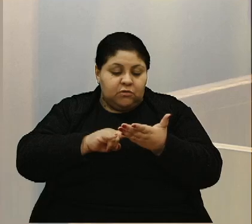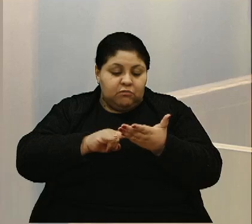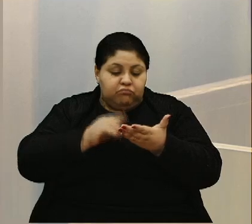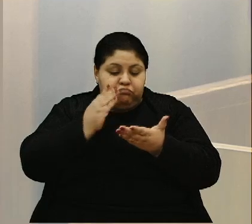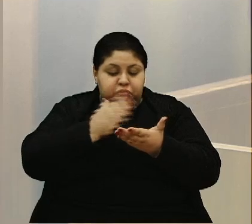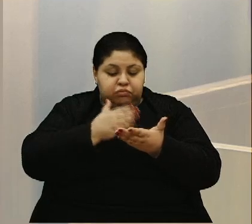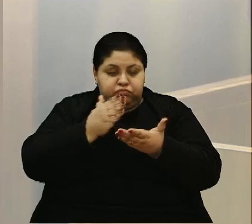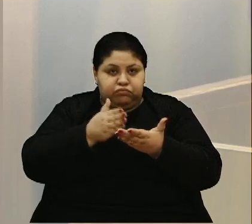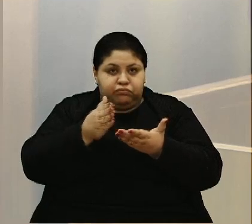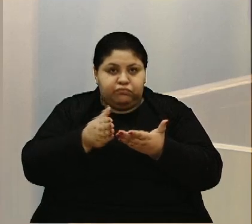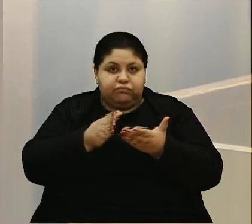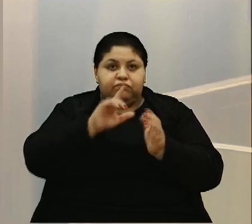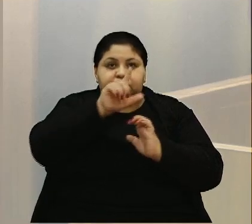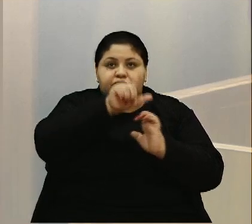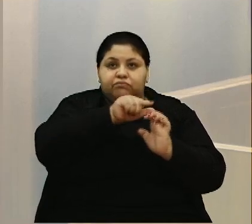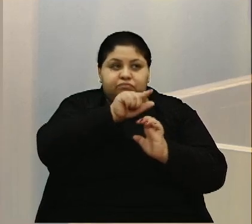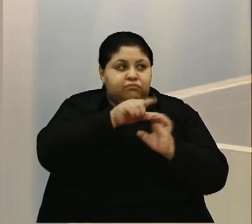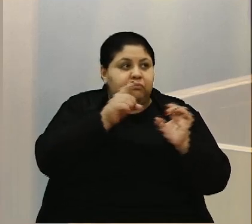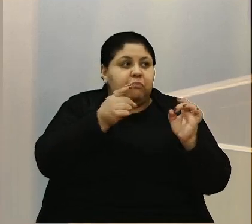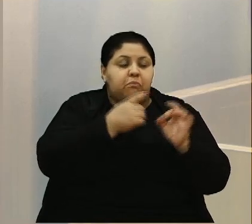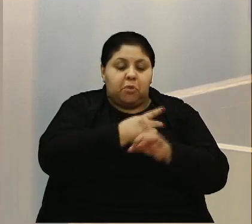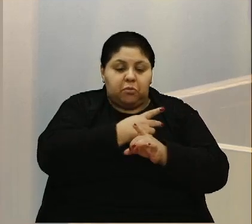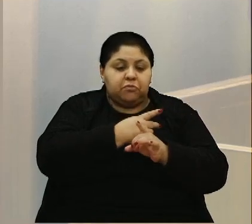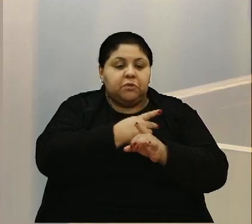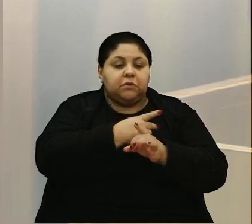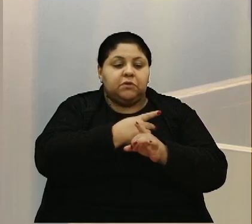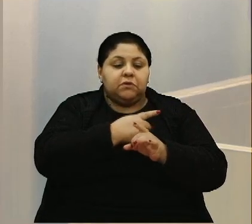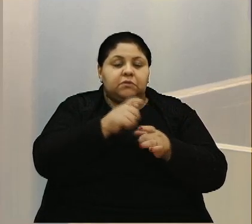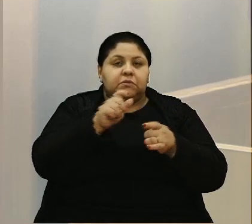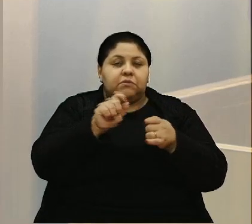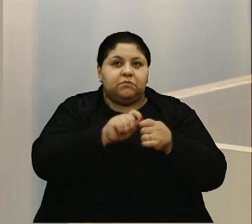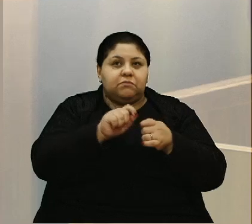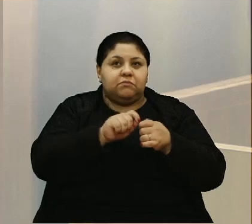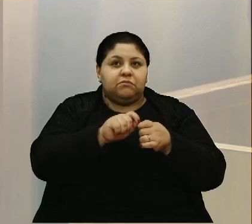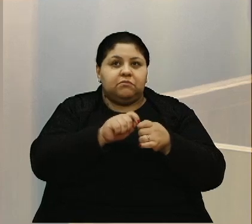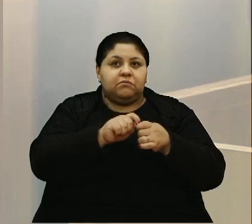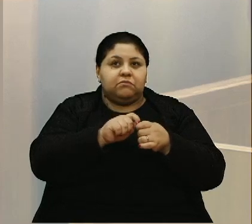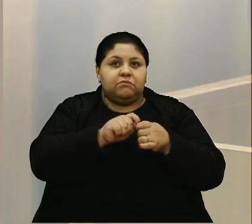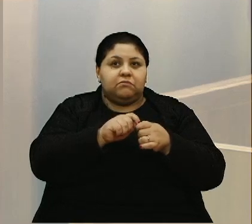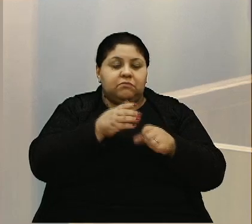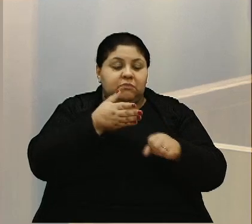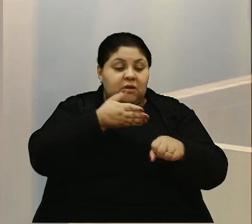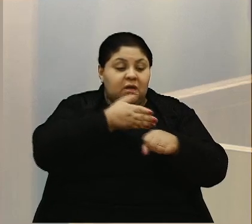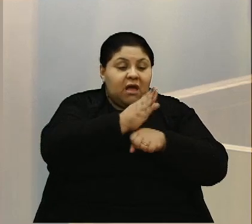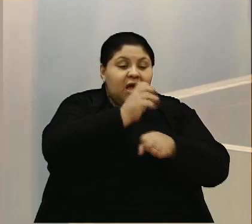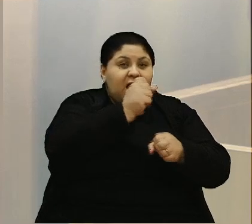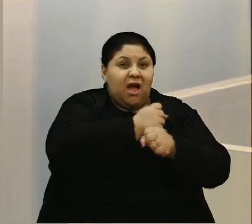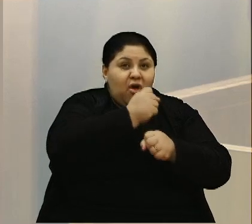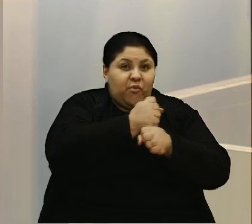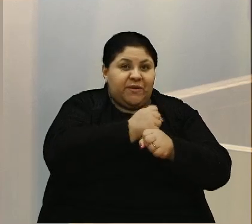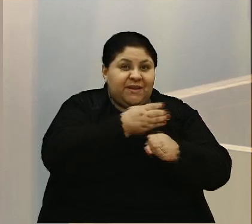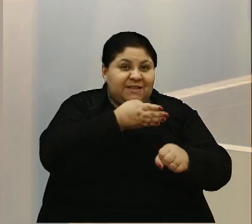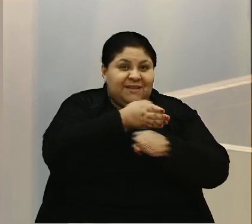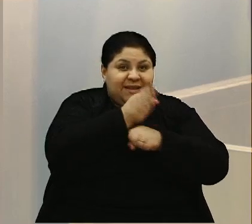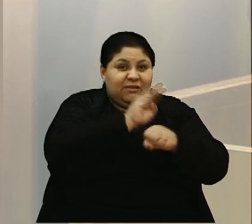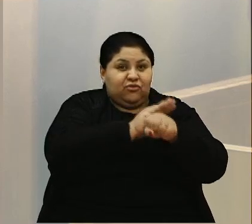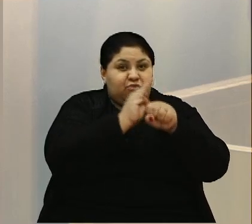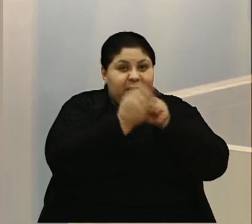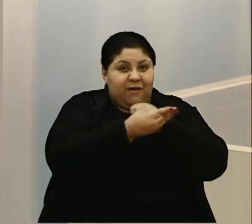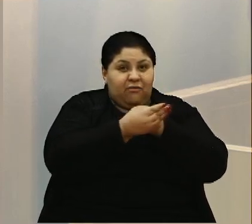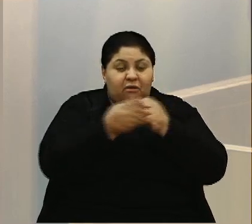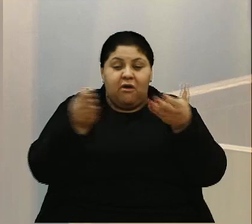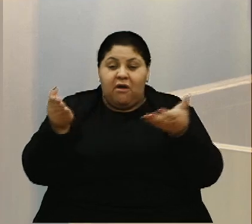essa empresa estava apta, assim, de fazer essa entrada do bairro Planalto. E agora ela